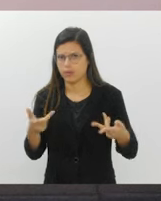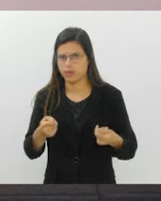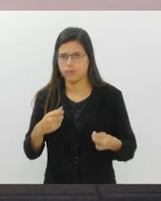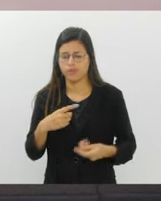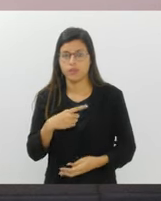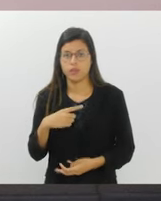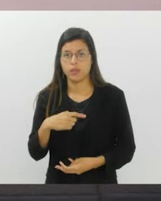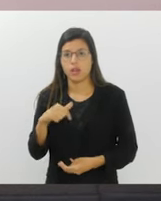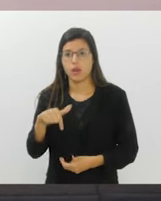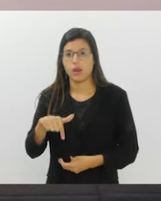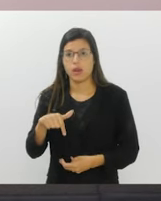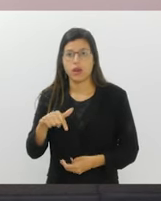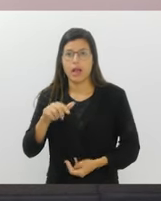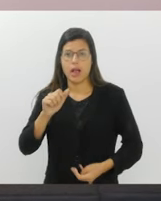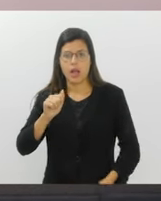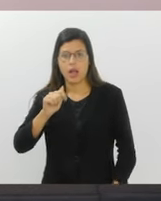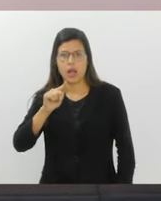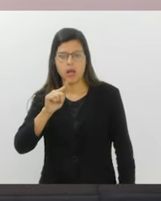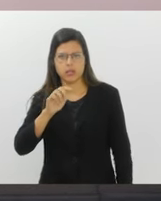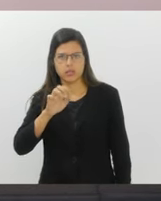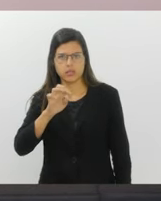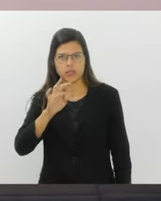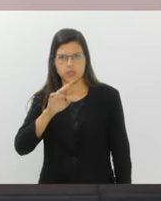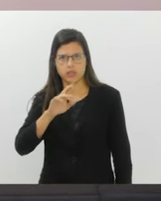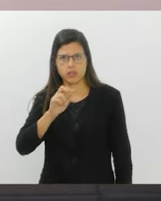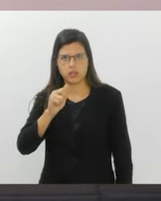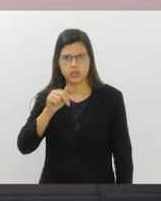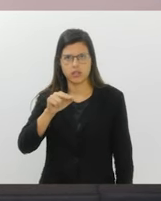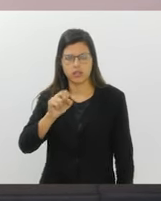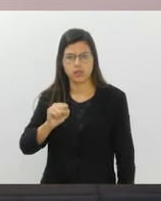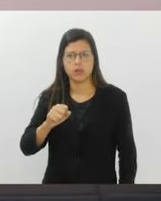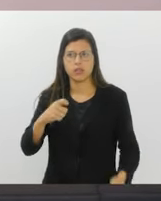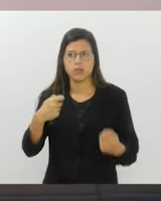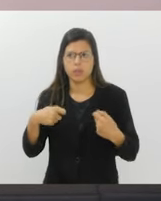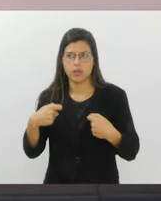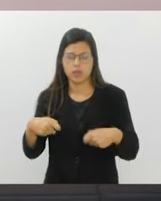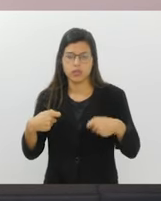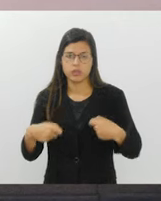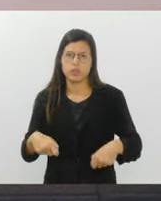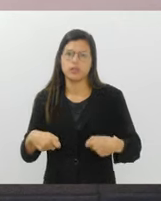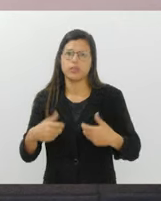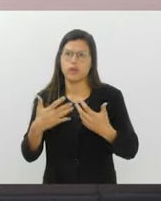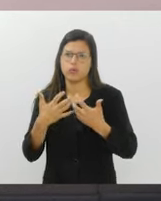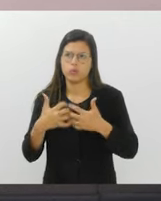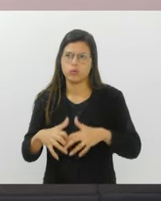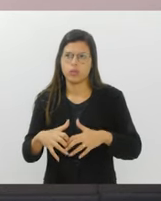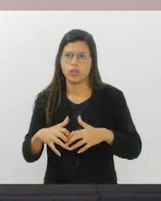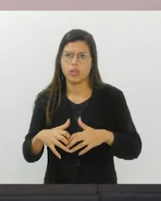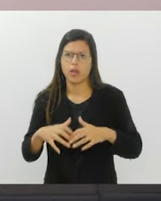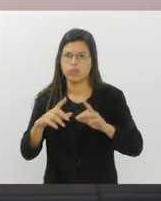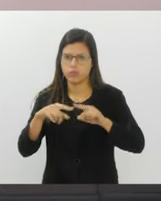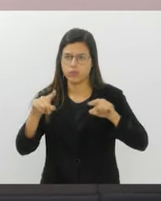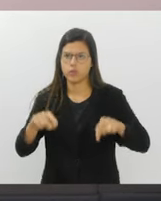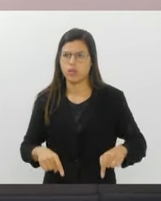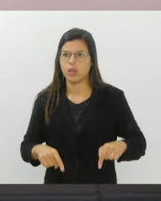a agência carece de um corpo funcional. Se essa questão do concurso já está